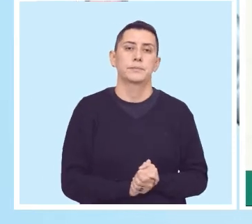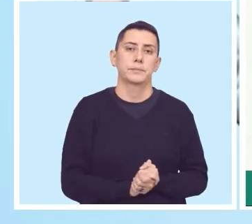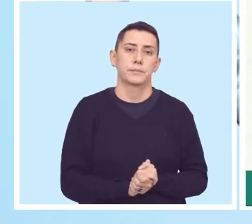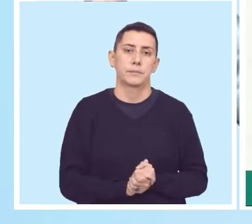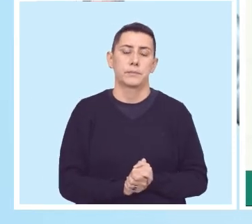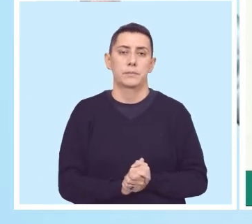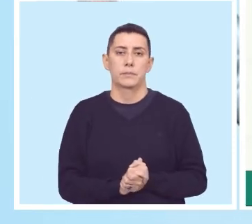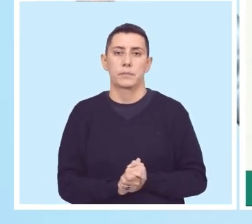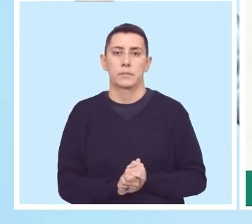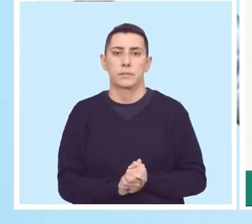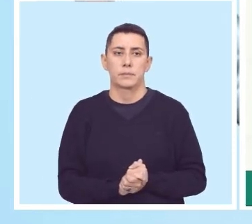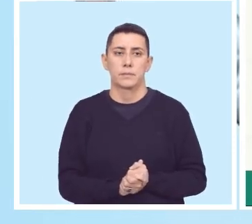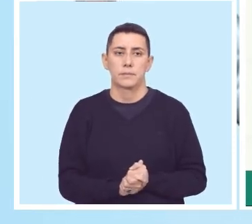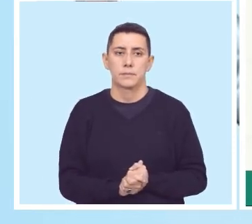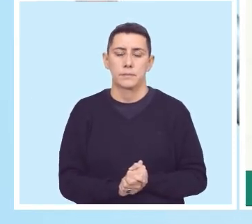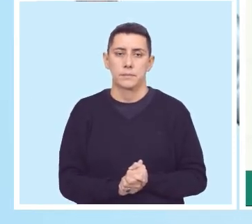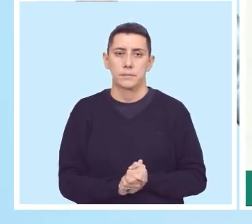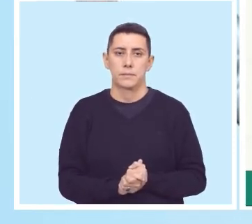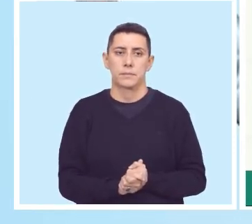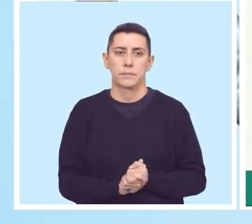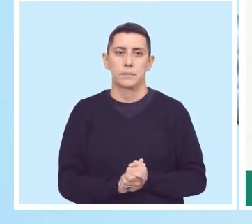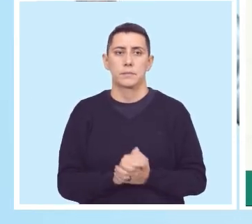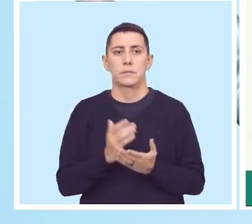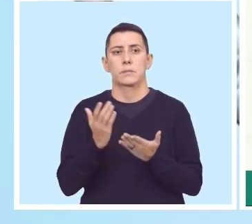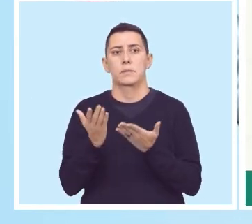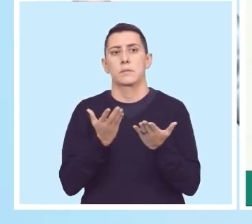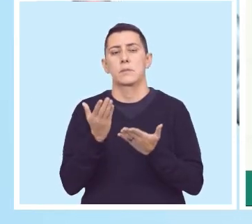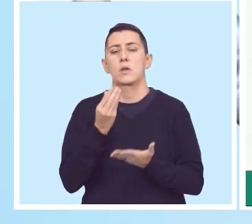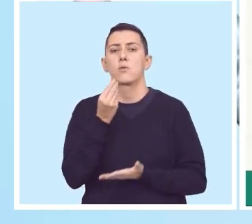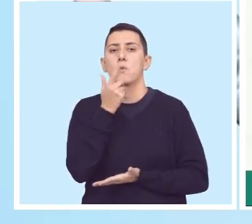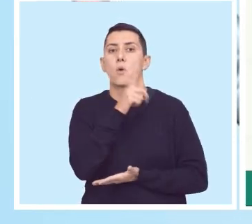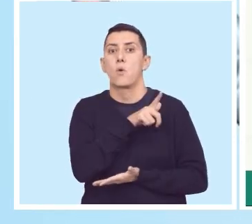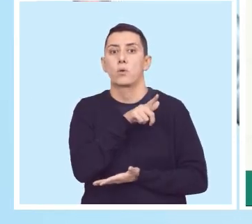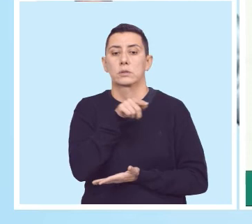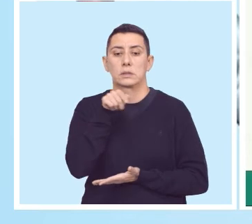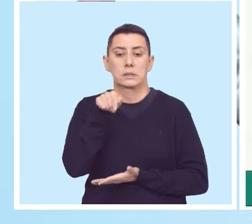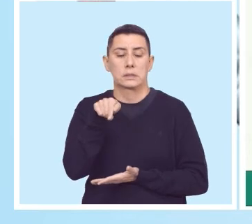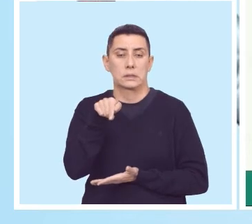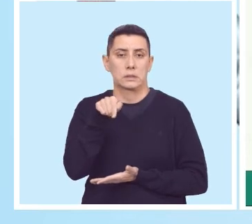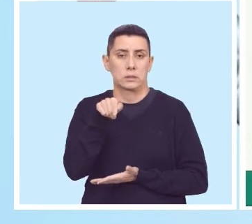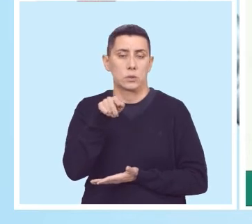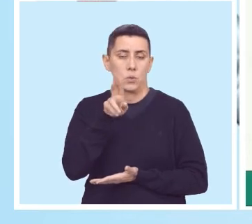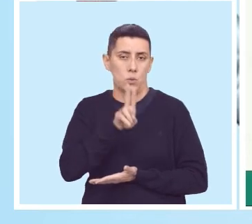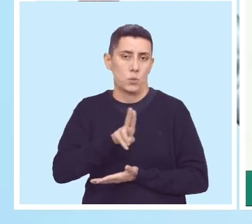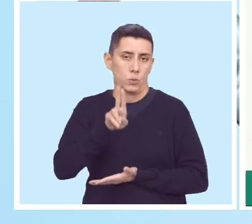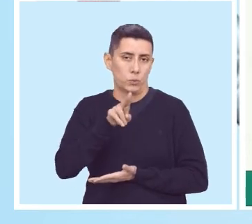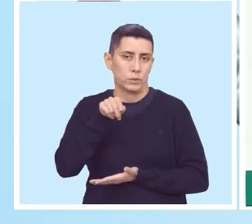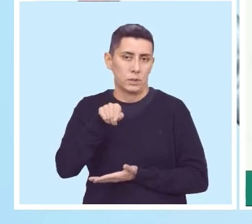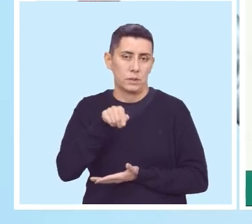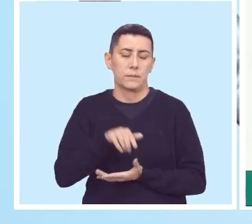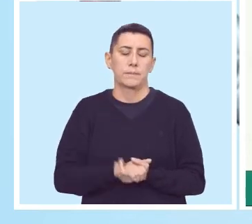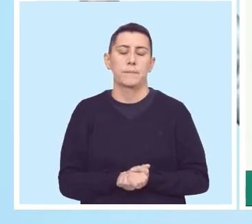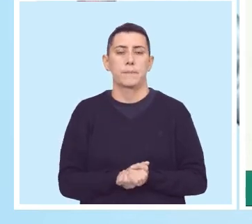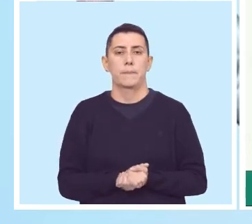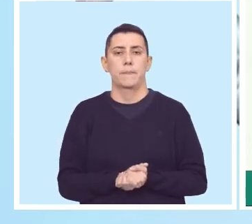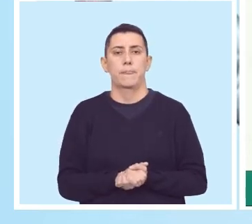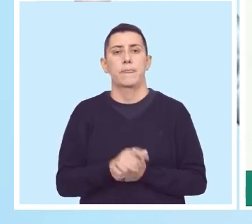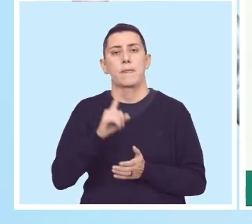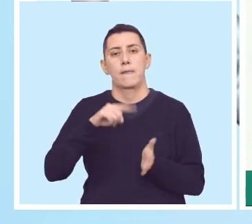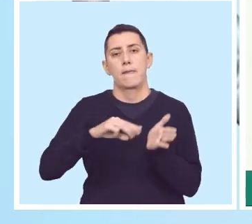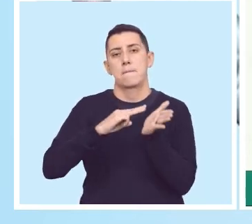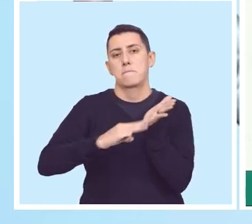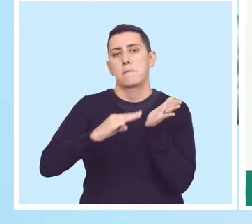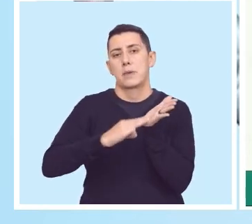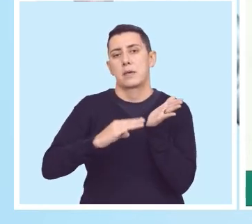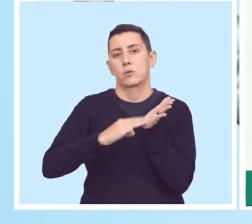Para realizar essa avaliação do modelo, foi empregado o método de